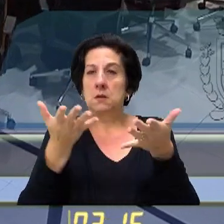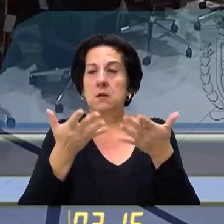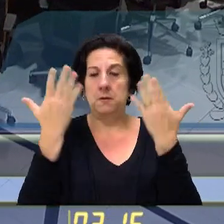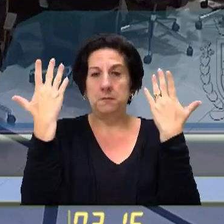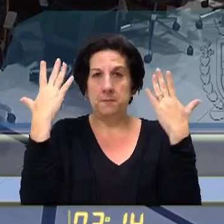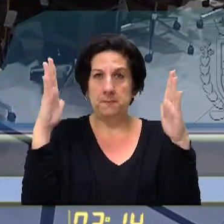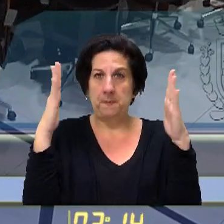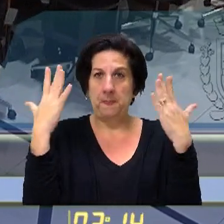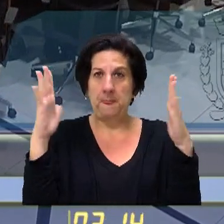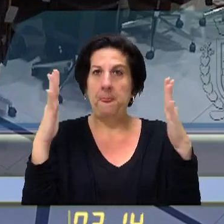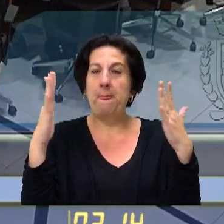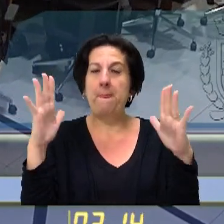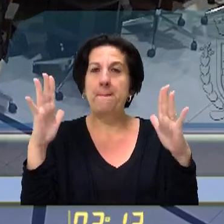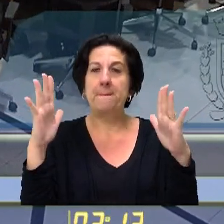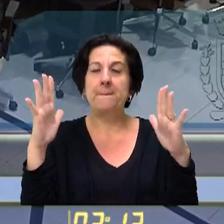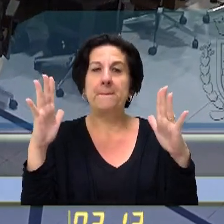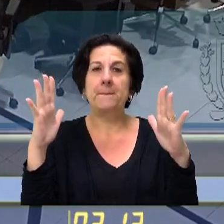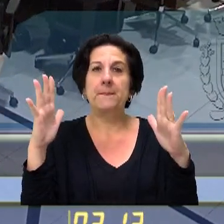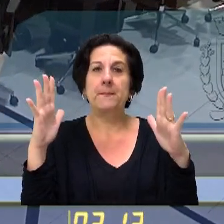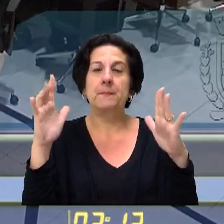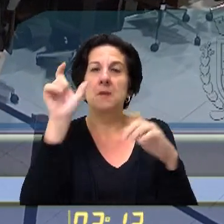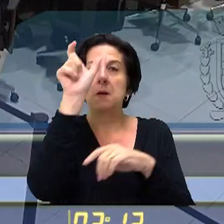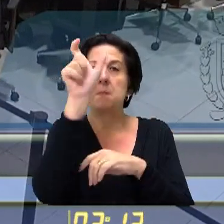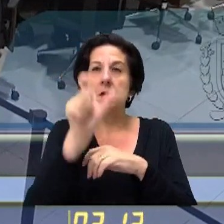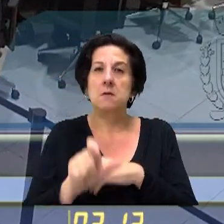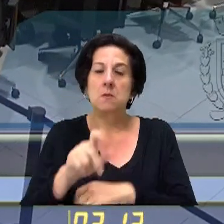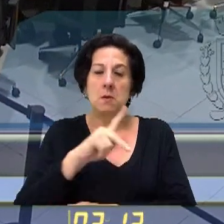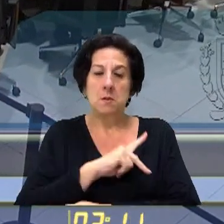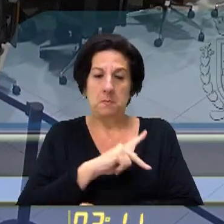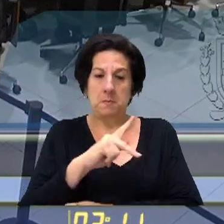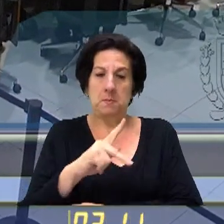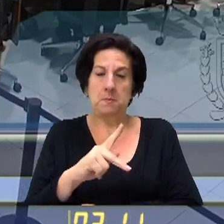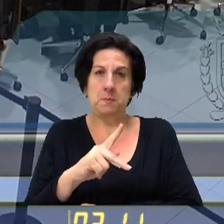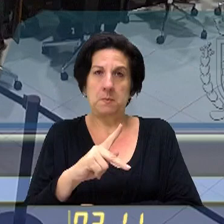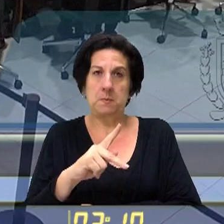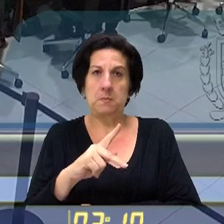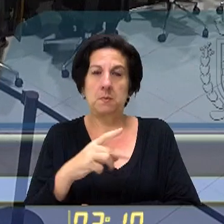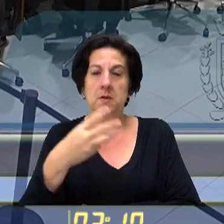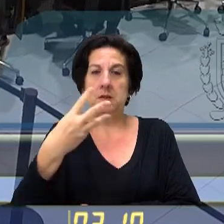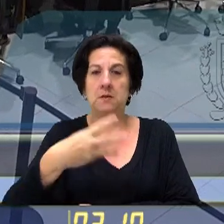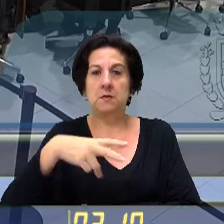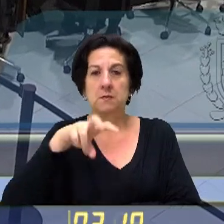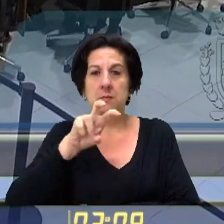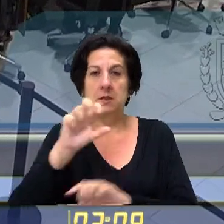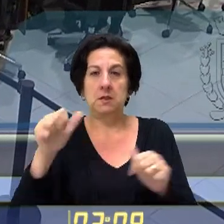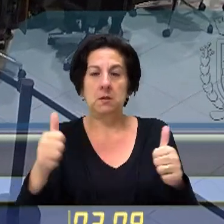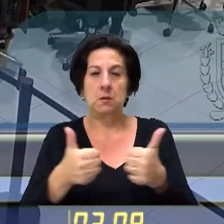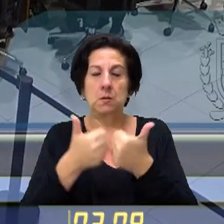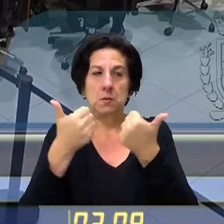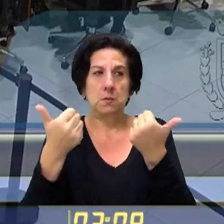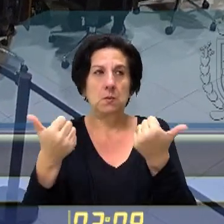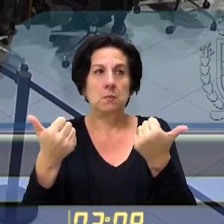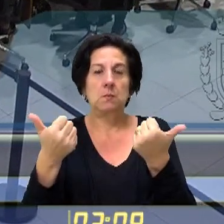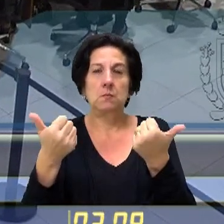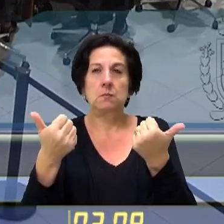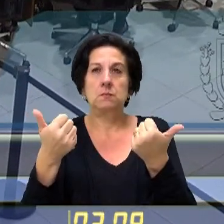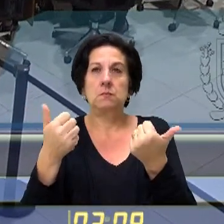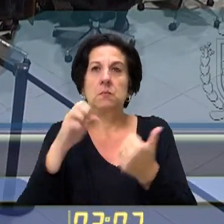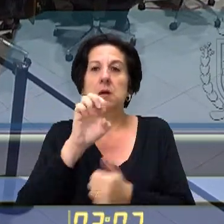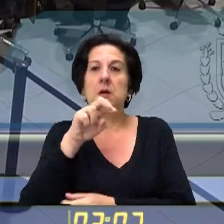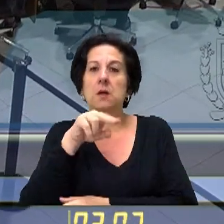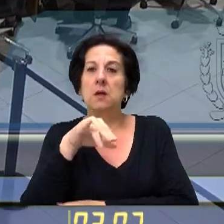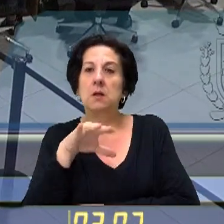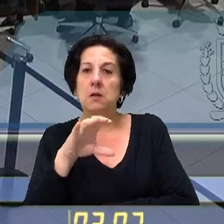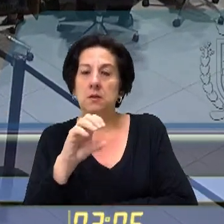parabenizar, na pessoa do presidente da 35ª Oktoberfest, o senhor